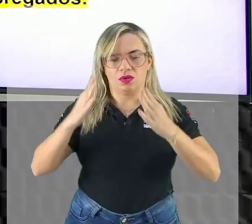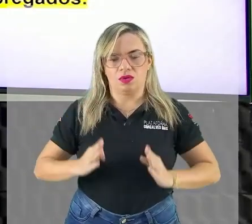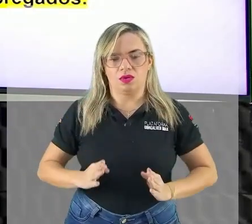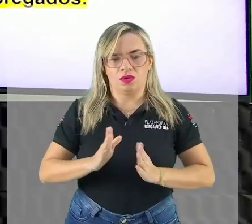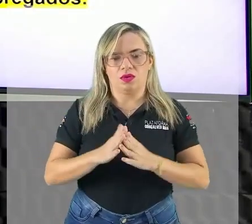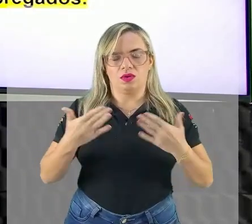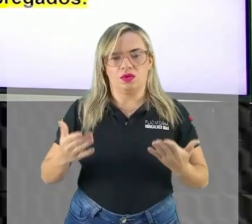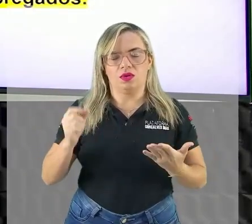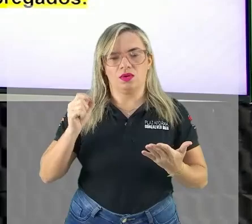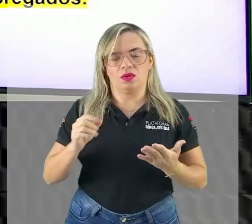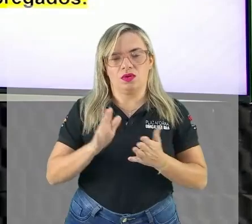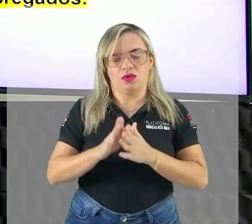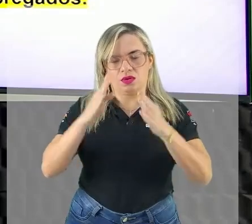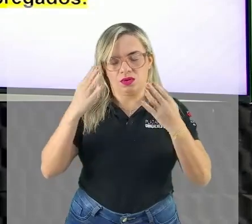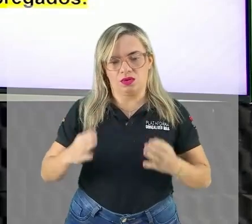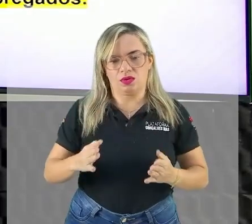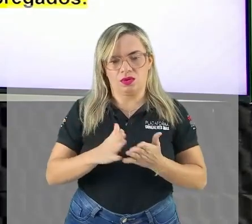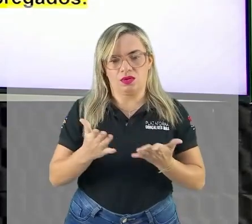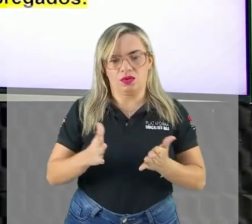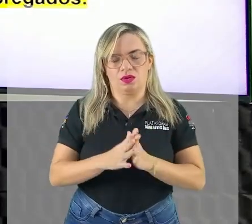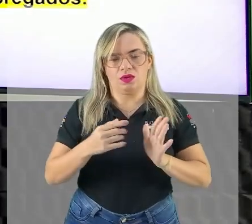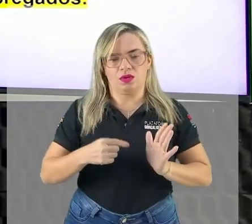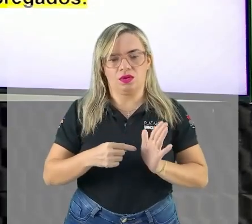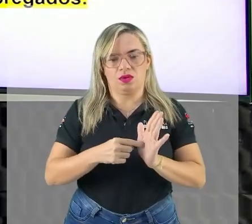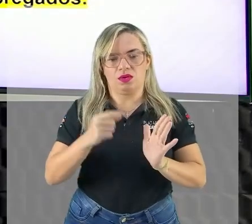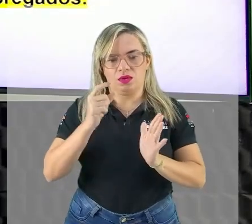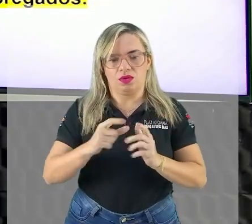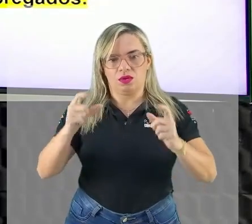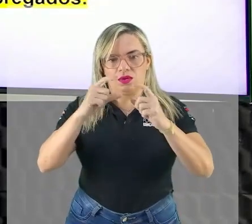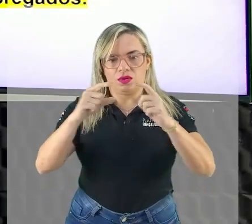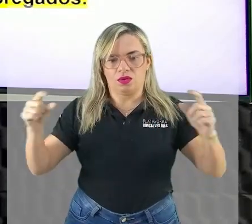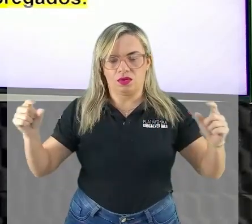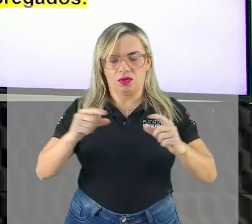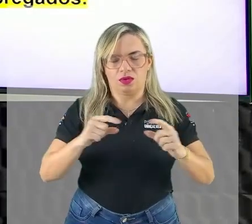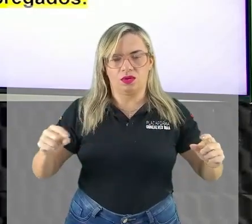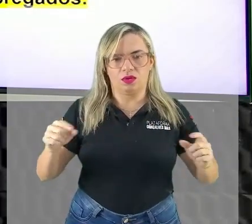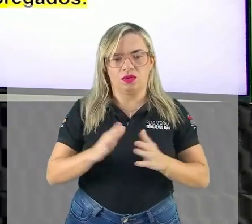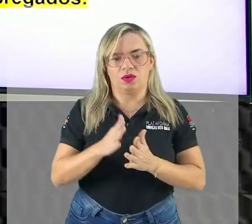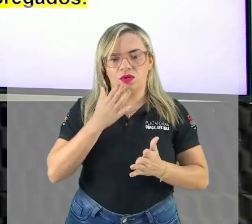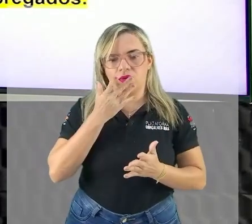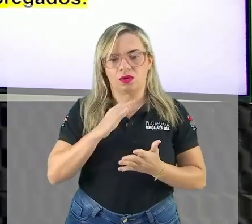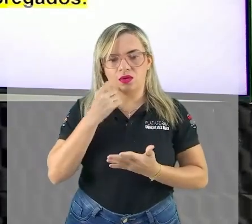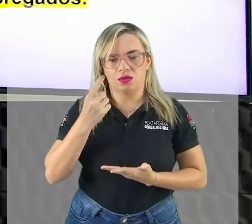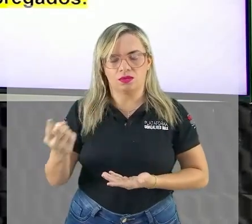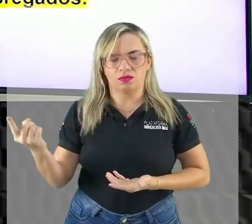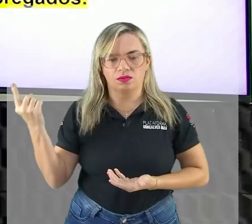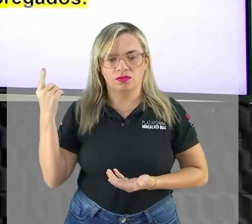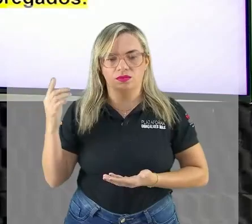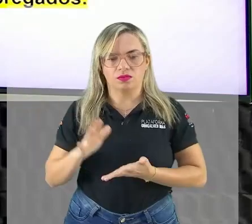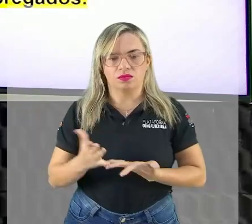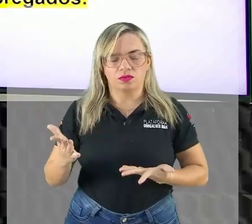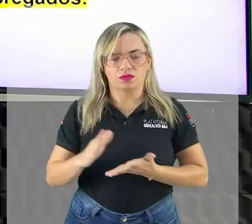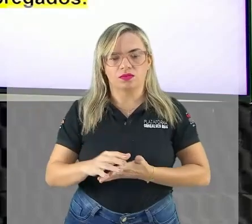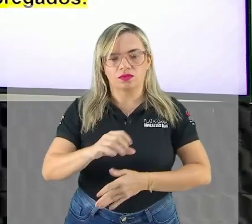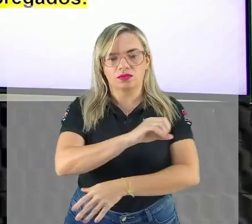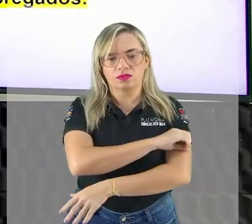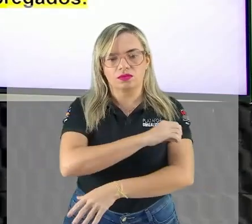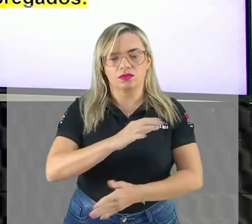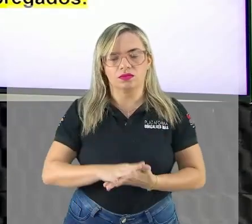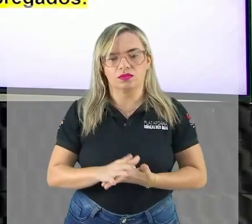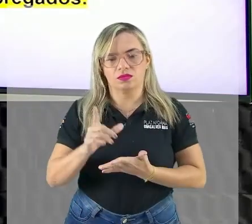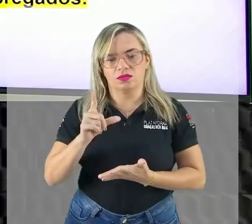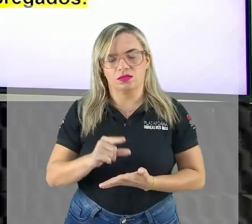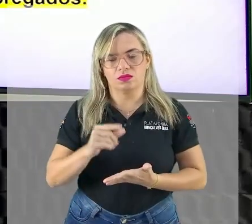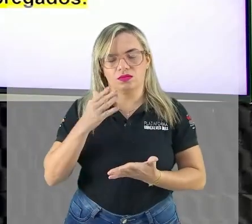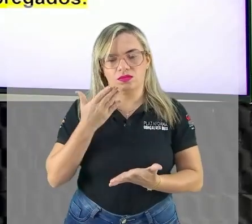gente vai ver que a análise dos dados, aí eu até grifei aqui, analfabetos, menos escolarizados, negros, população indígena